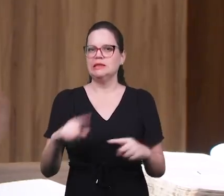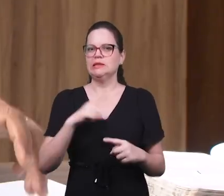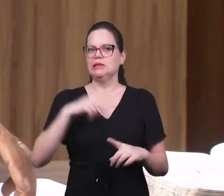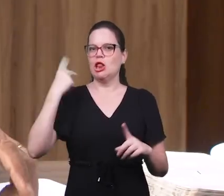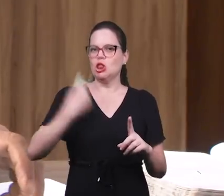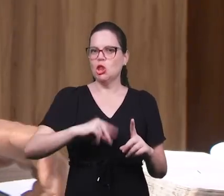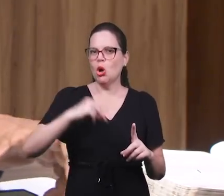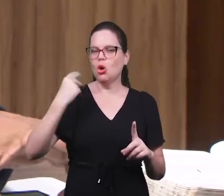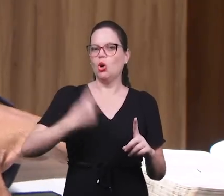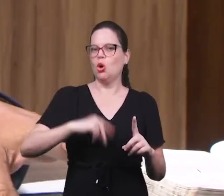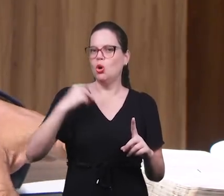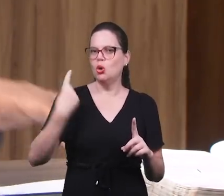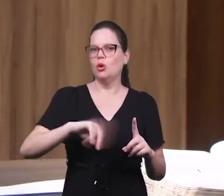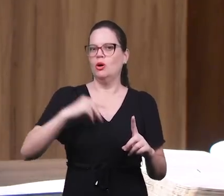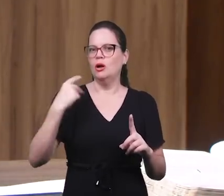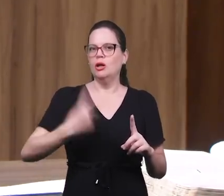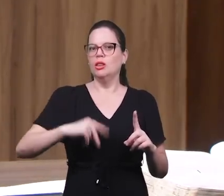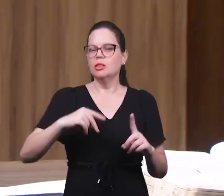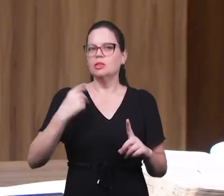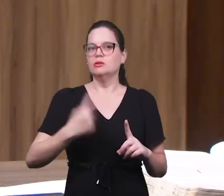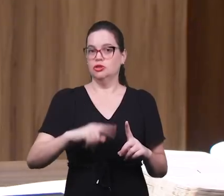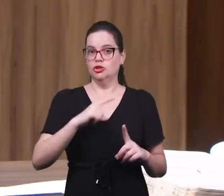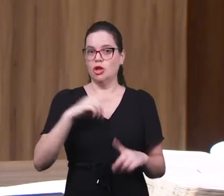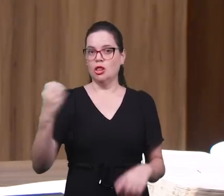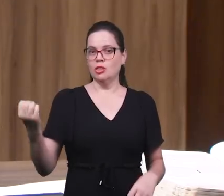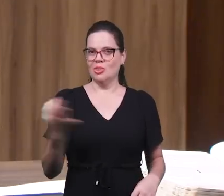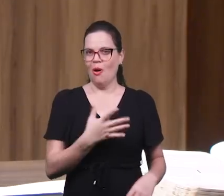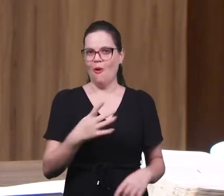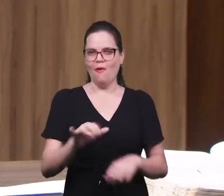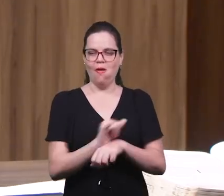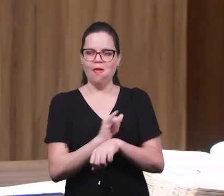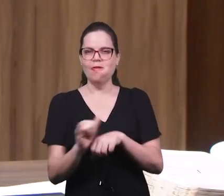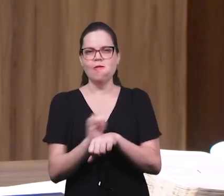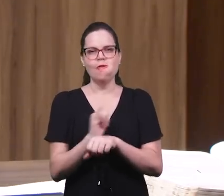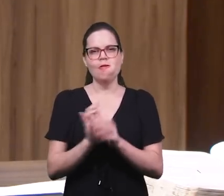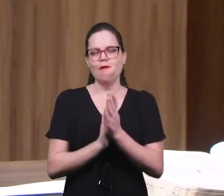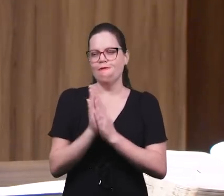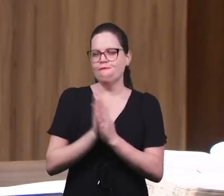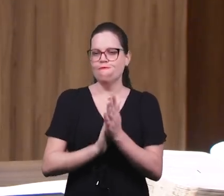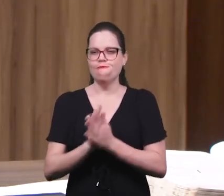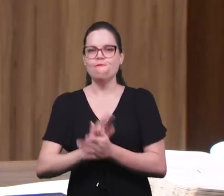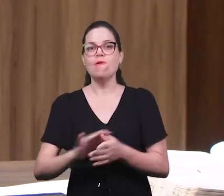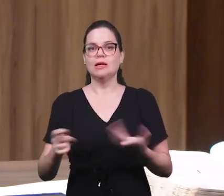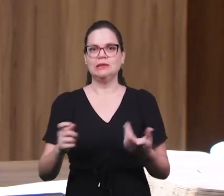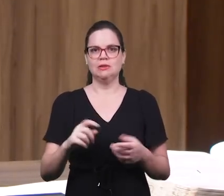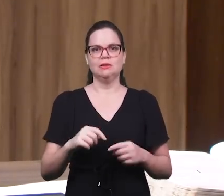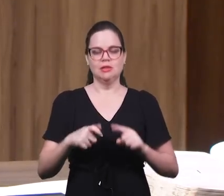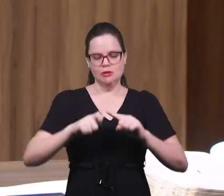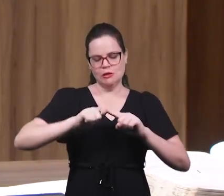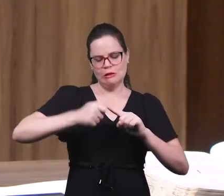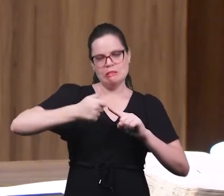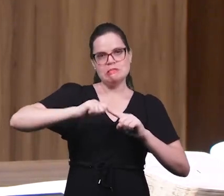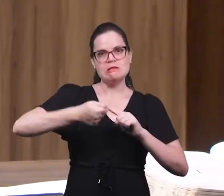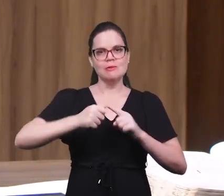imaginar. Cada dia inventavam uma tortura nova para os cristãos. Então era tortura de todo tipo. Depois veio Trajano,